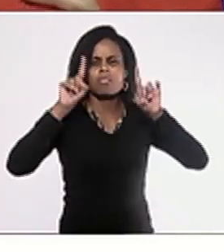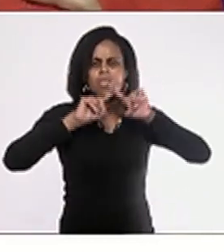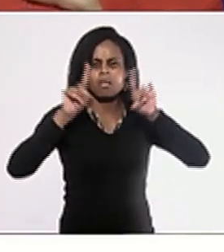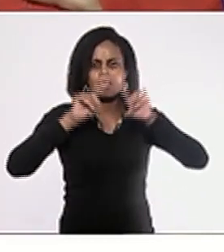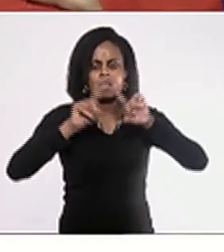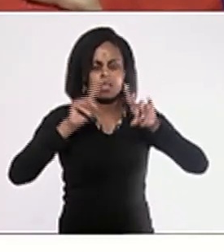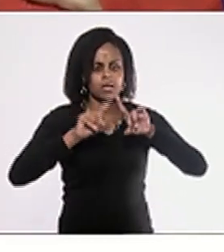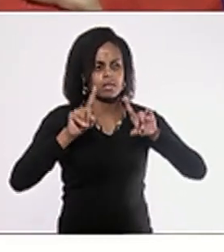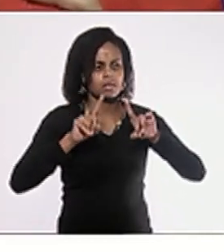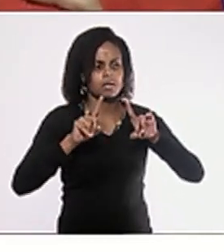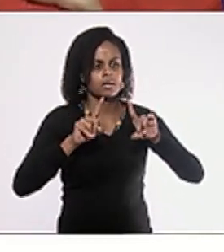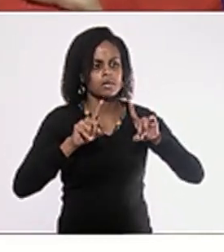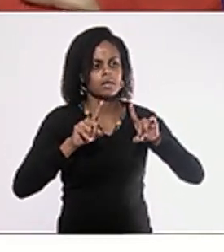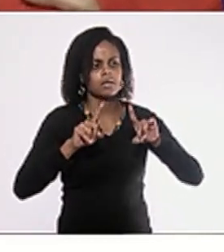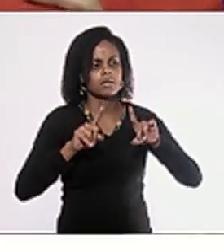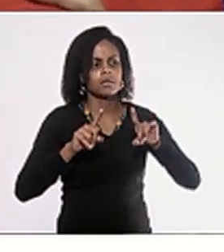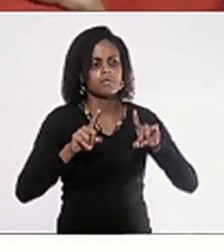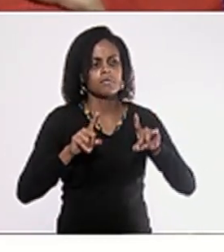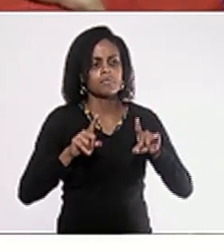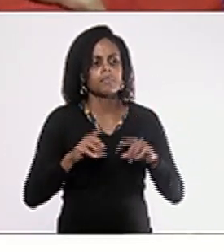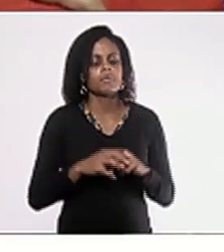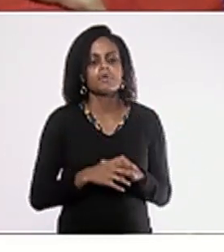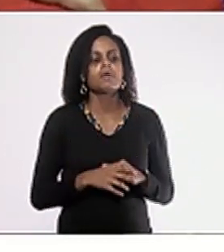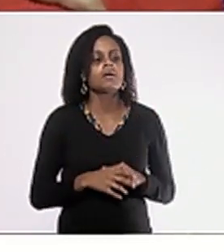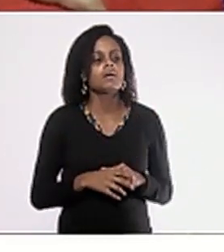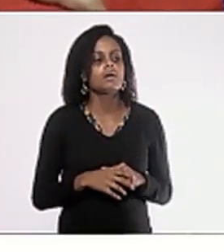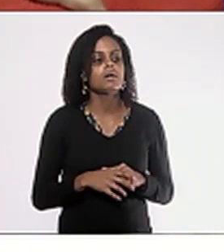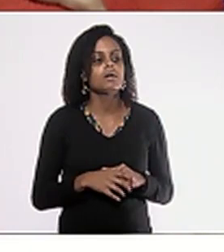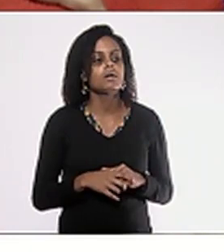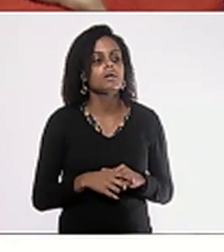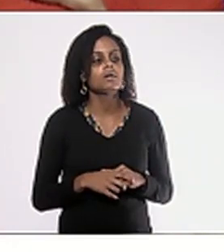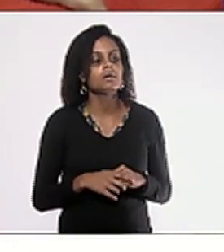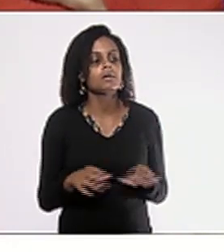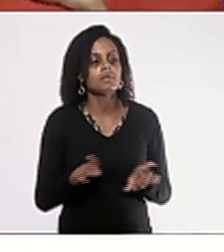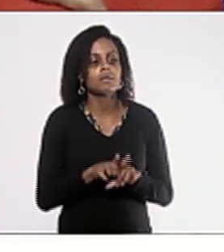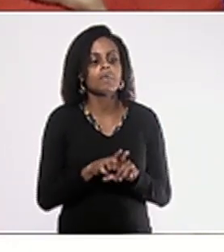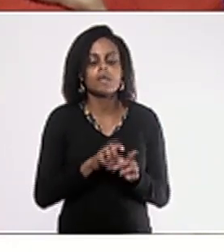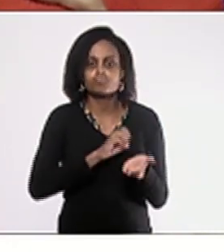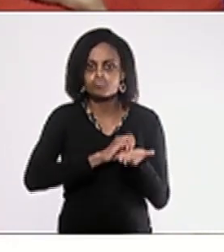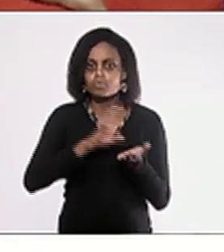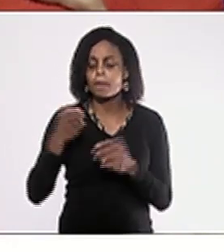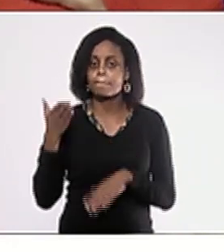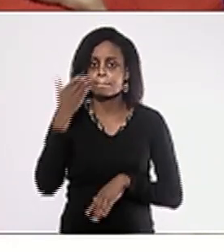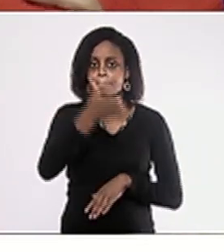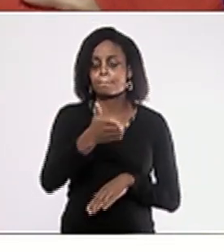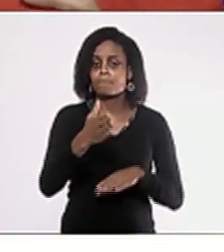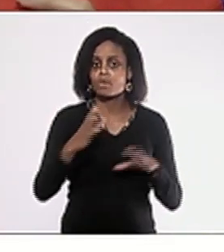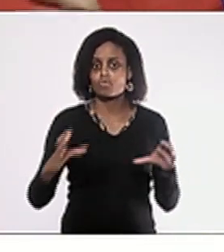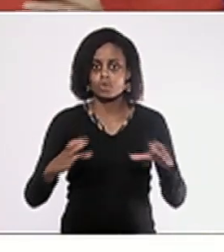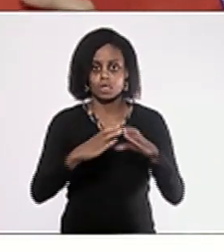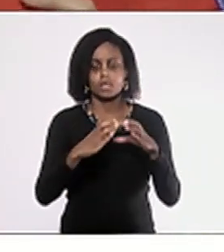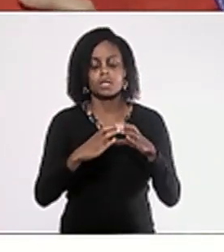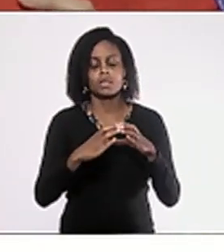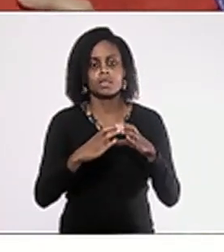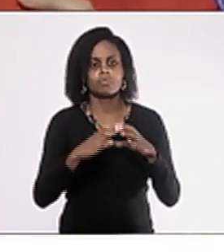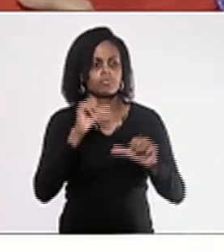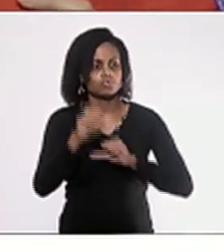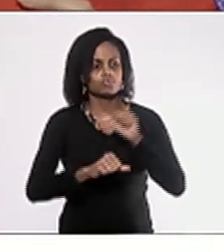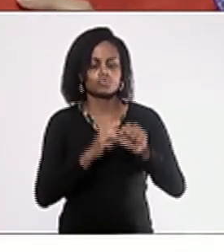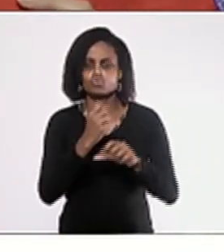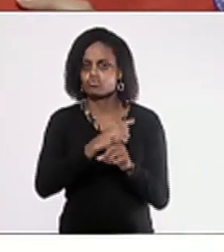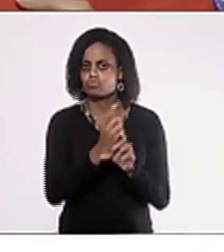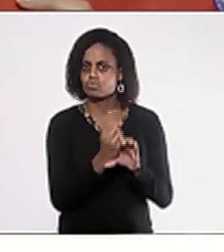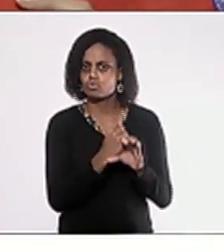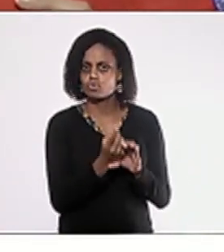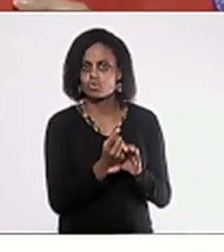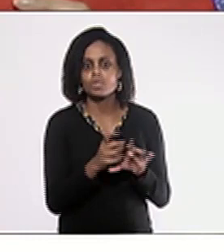ele aciona a agência de atendimento, e aí é enviado uma equipe para substituir o medidor. E, fora isso,